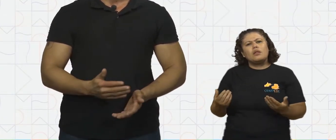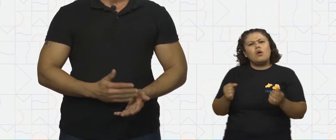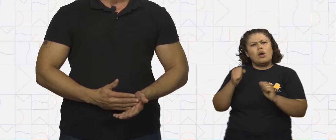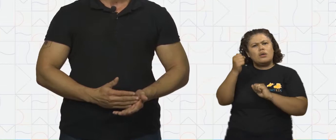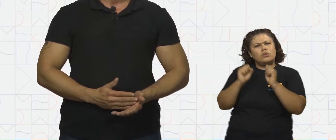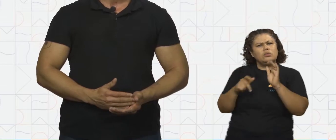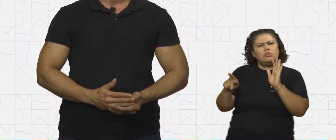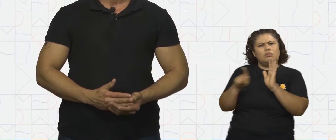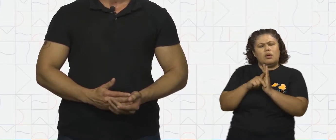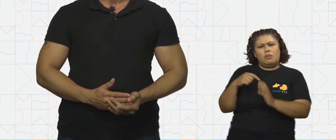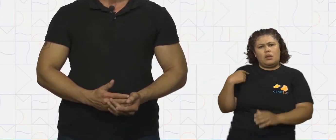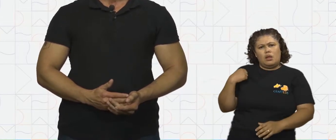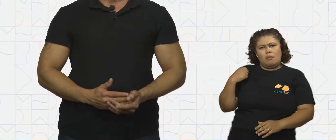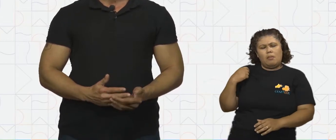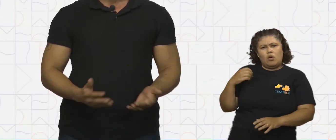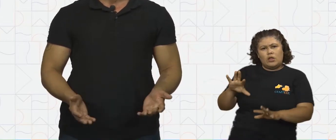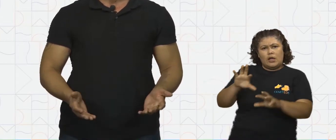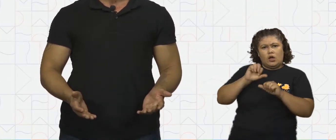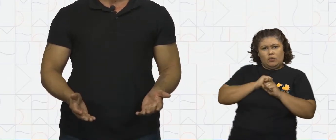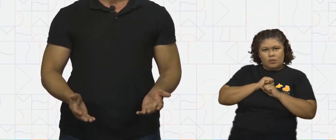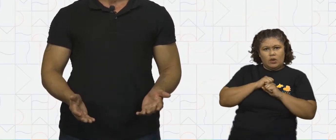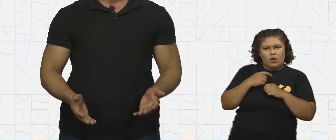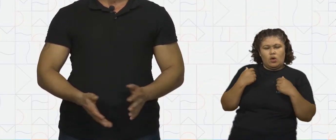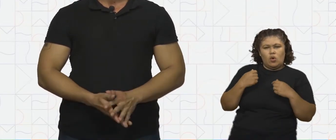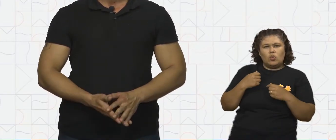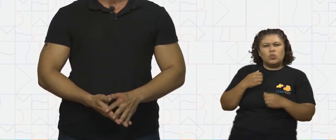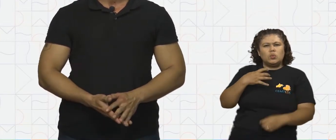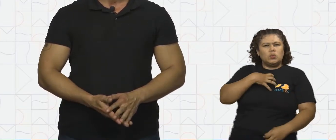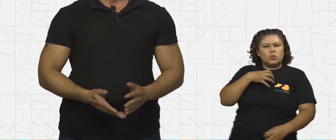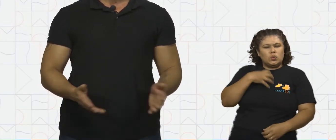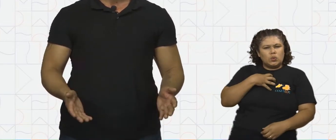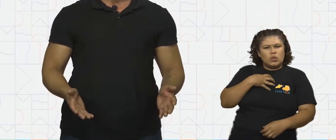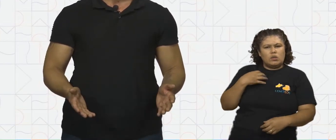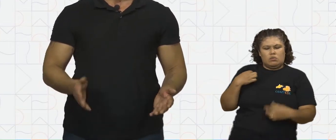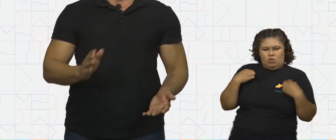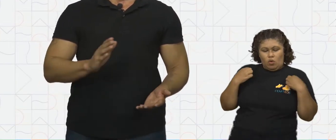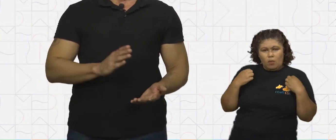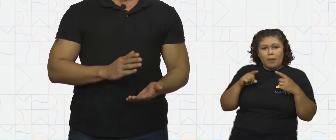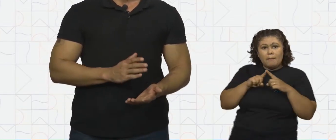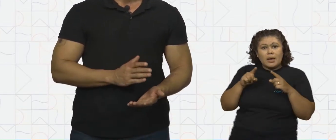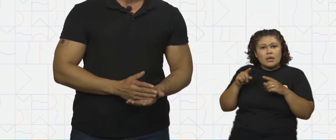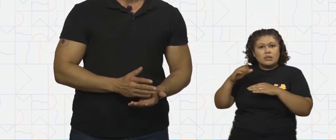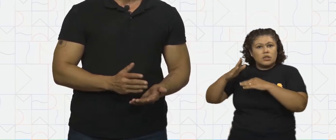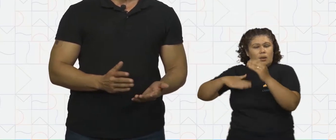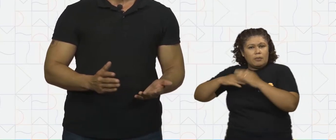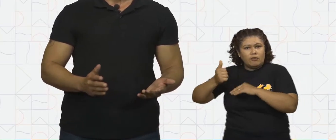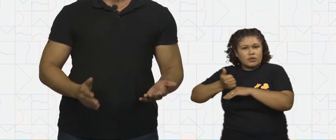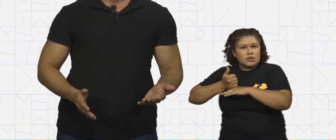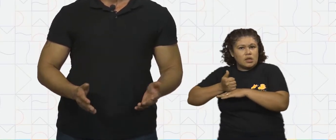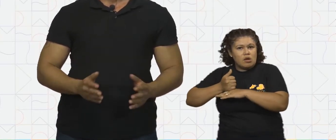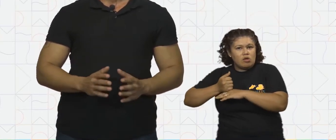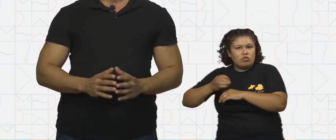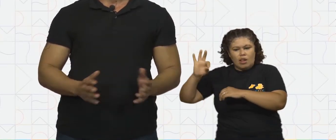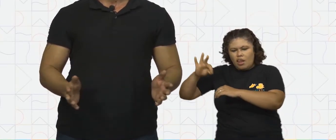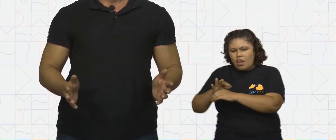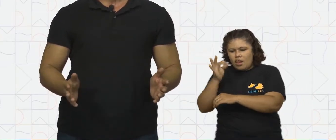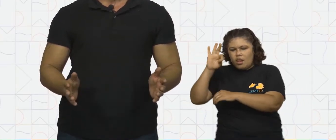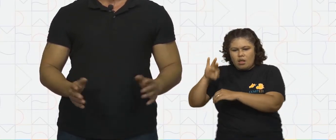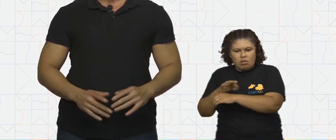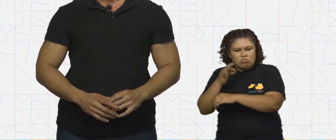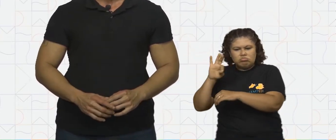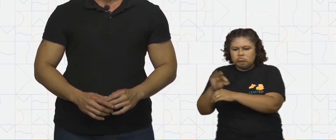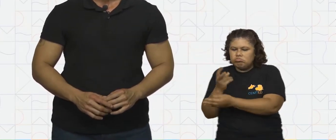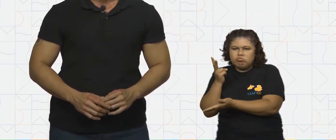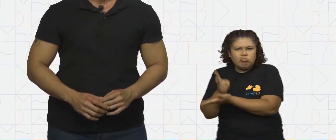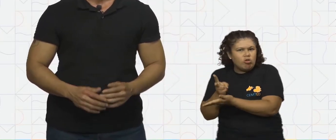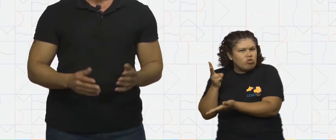da diferenciação do vestuário, a profissão de costureira persiste? Pois é, existe um grande número de pessoas que por vários